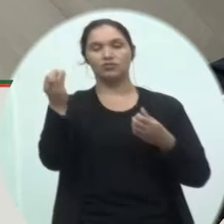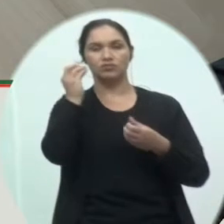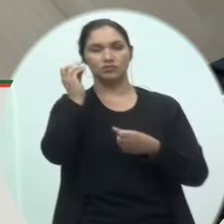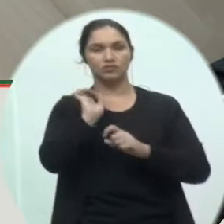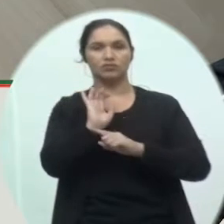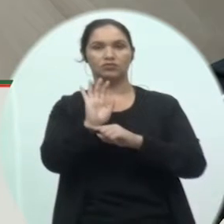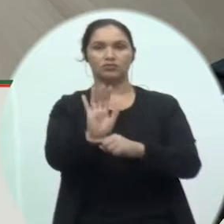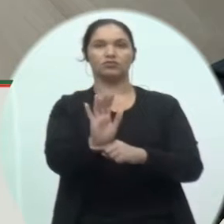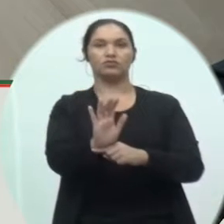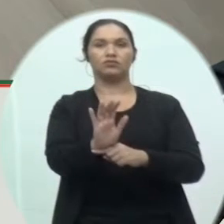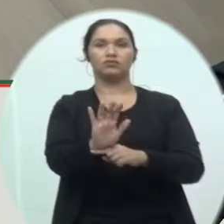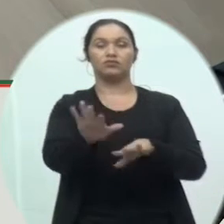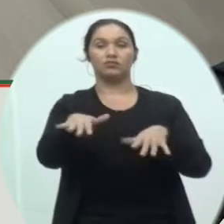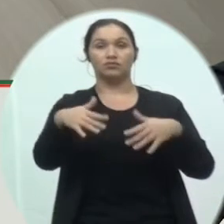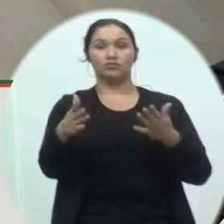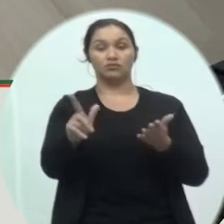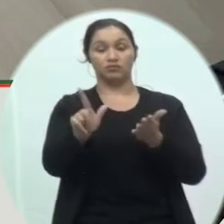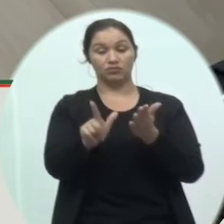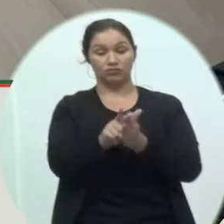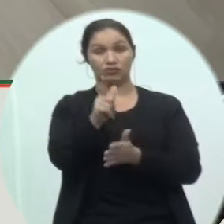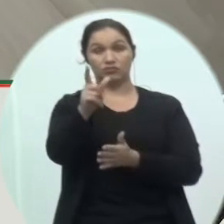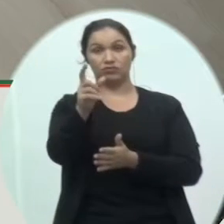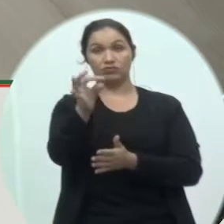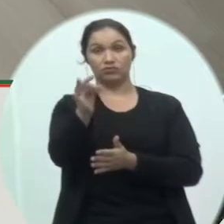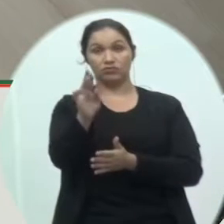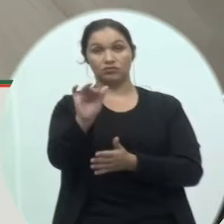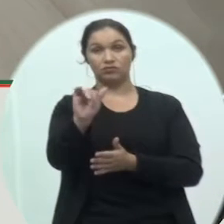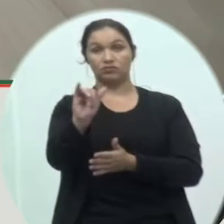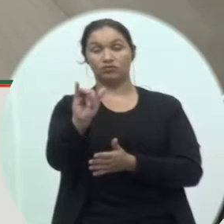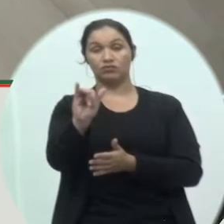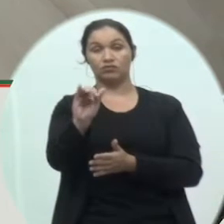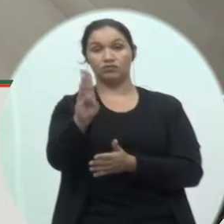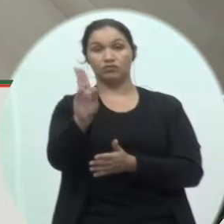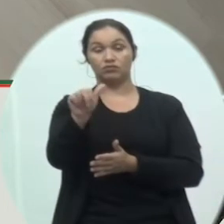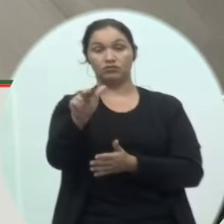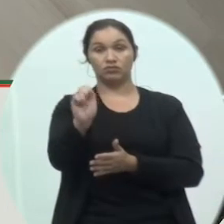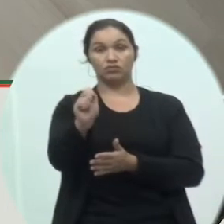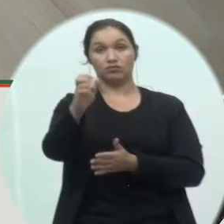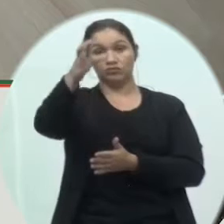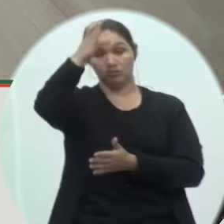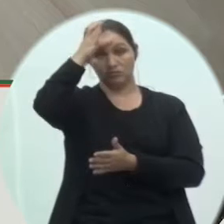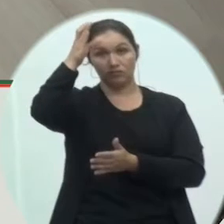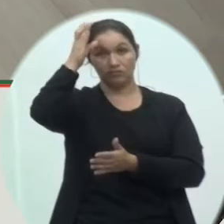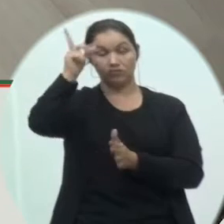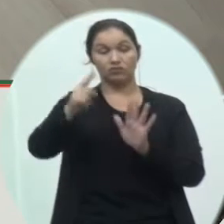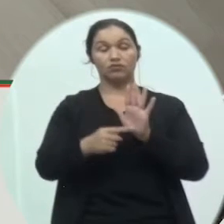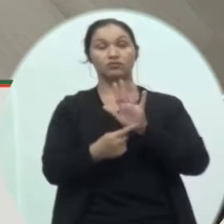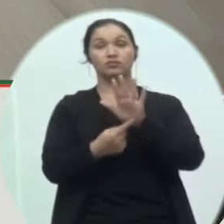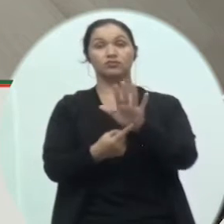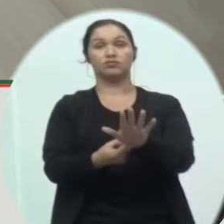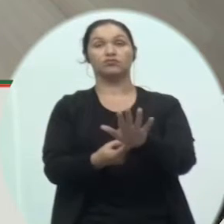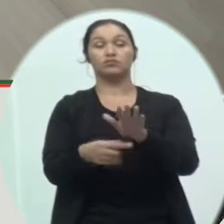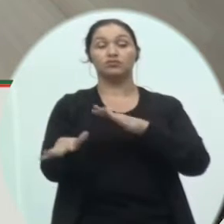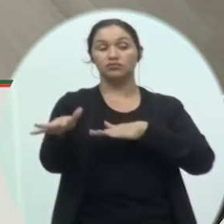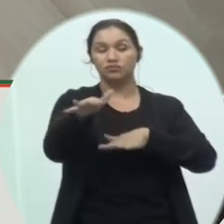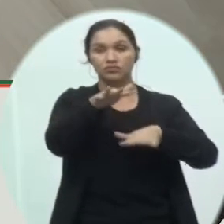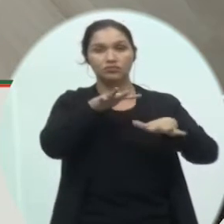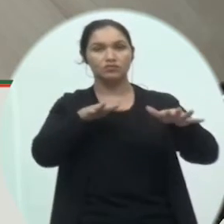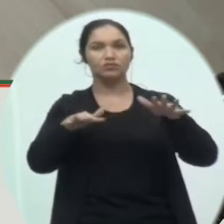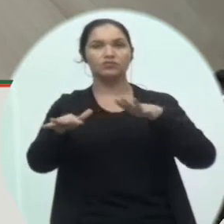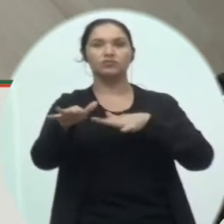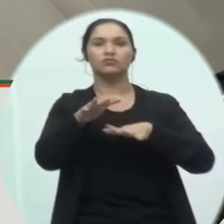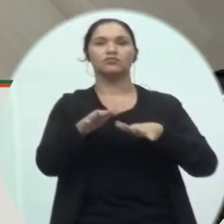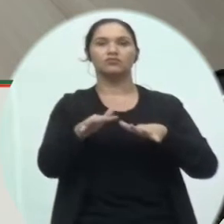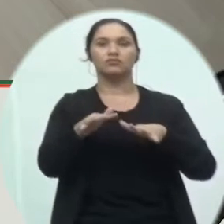o Tribuna Criciumense, parece ter apresentado tal movimentação na Igreja Presbiteriana de Criciúma à sociedade